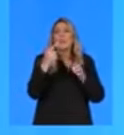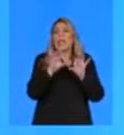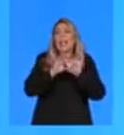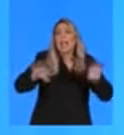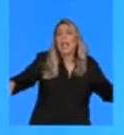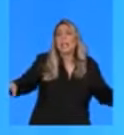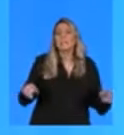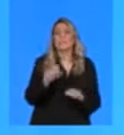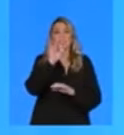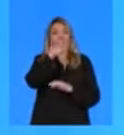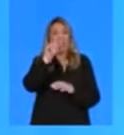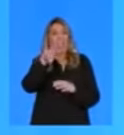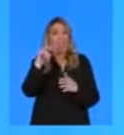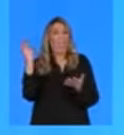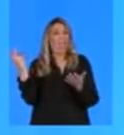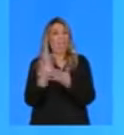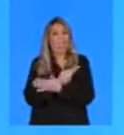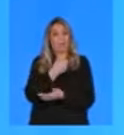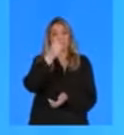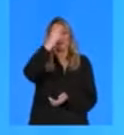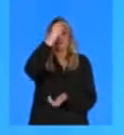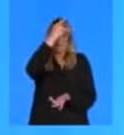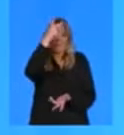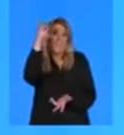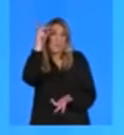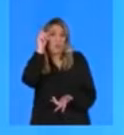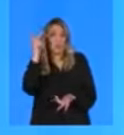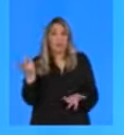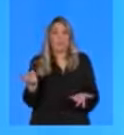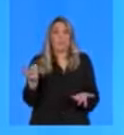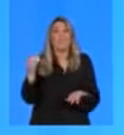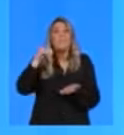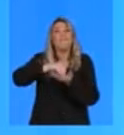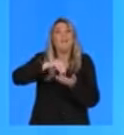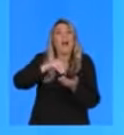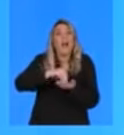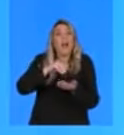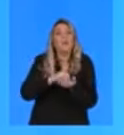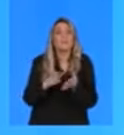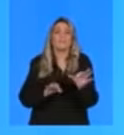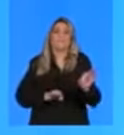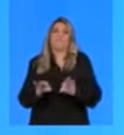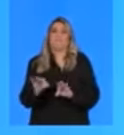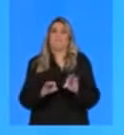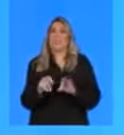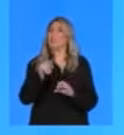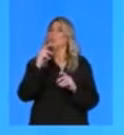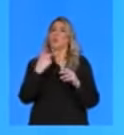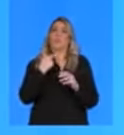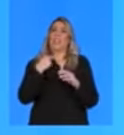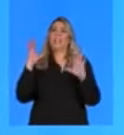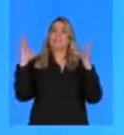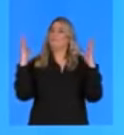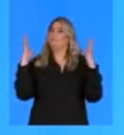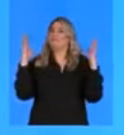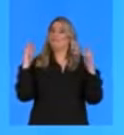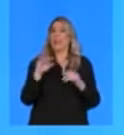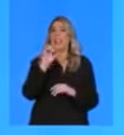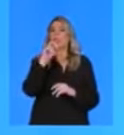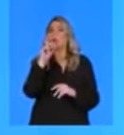se há uma falha da prefeitura hoje se há alguma coisa que não se deve Celebrar no governo do Eduardo paz é